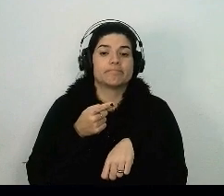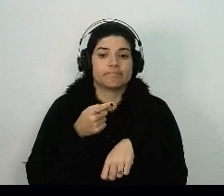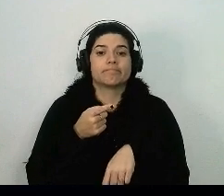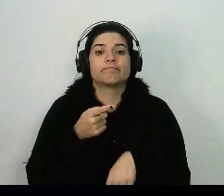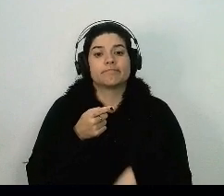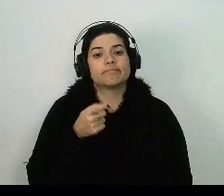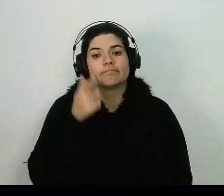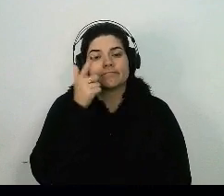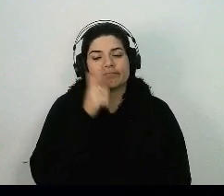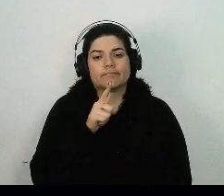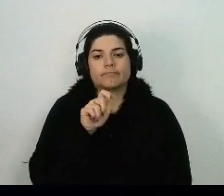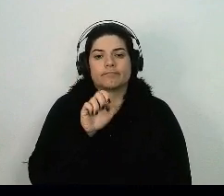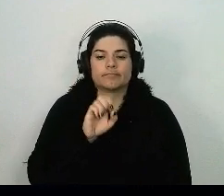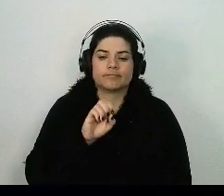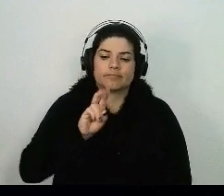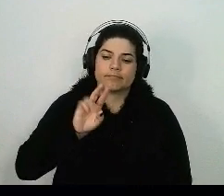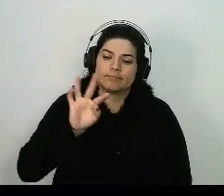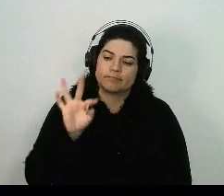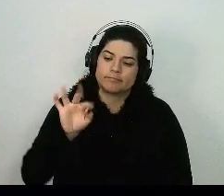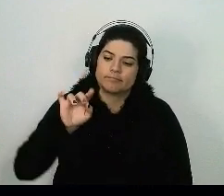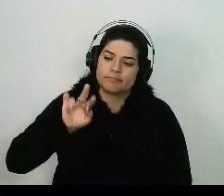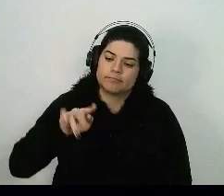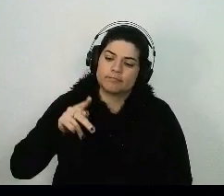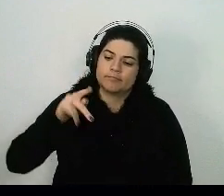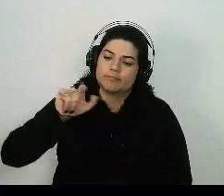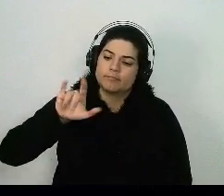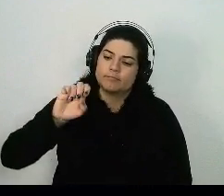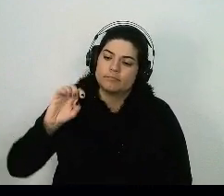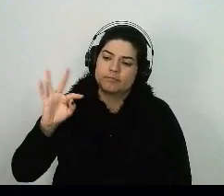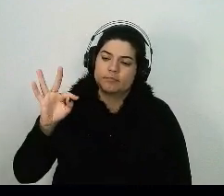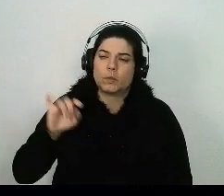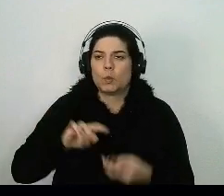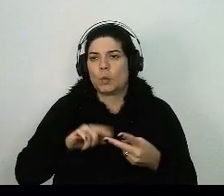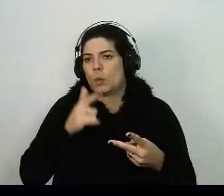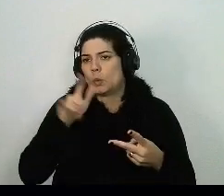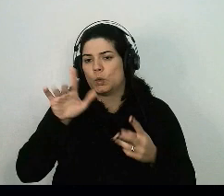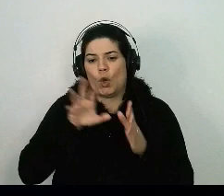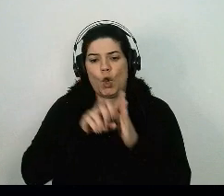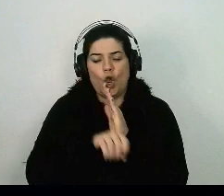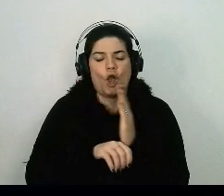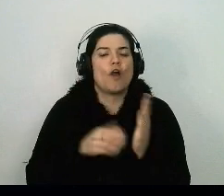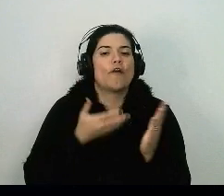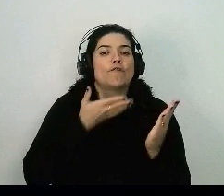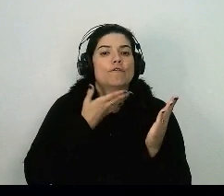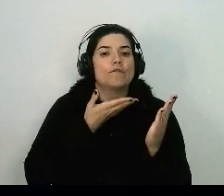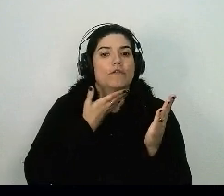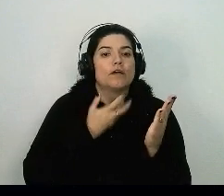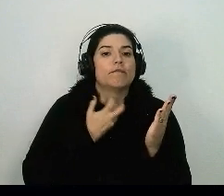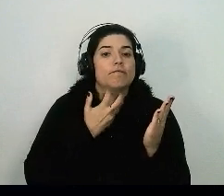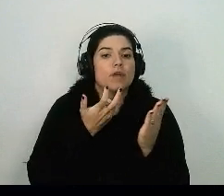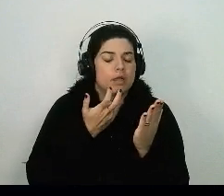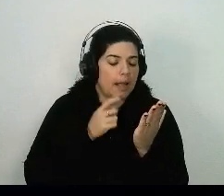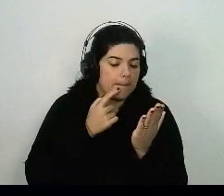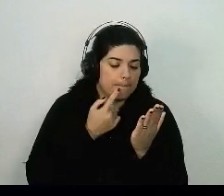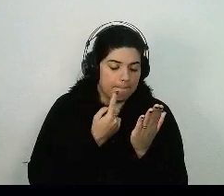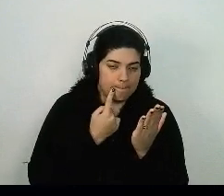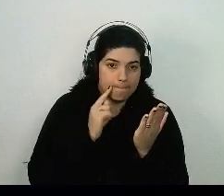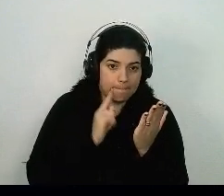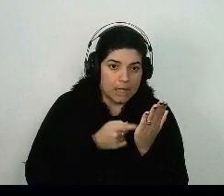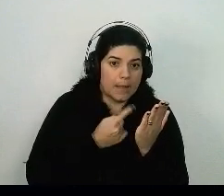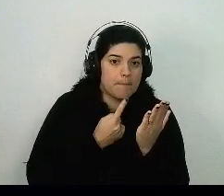Tesla, Google Assistant, ou qualquer coisa que eu acione por voz para pedir para me ajudar naquele momento para tirar alguma